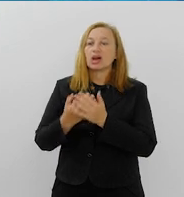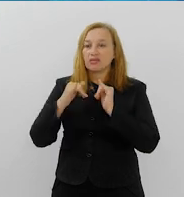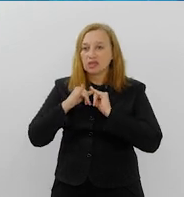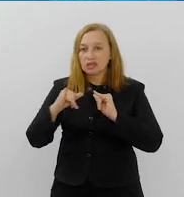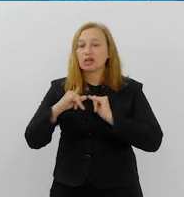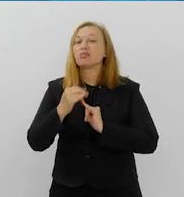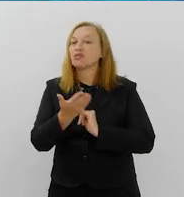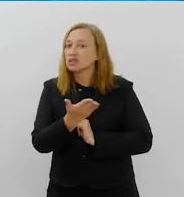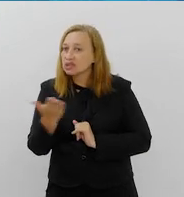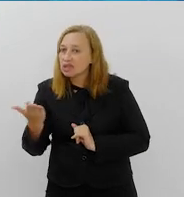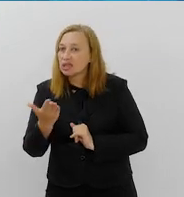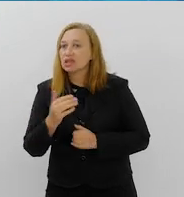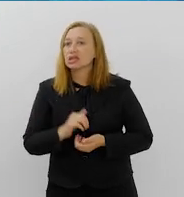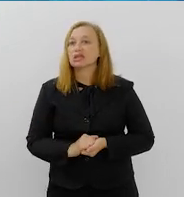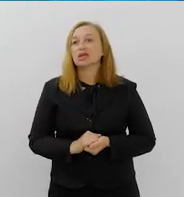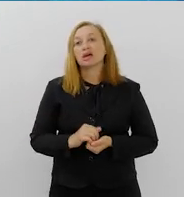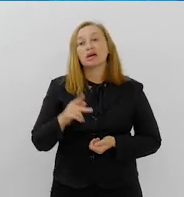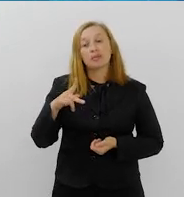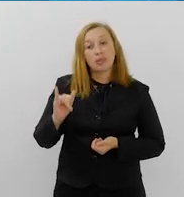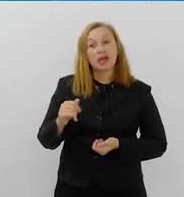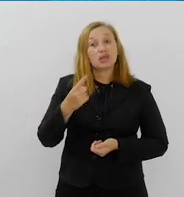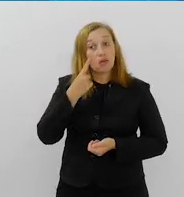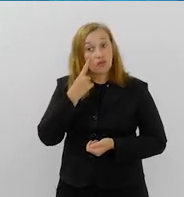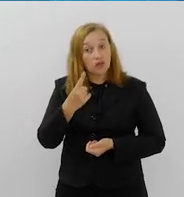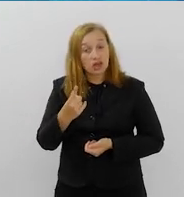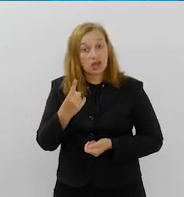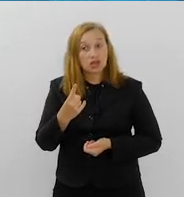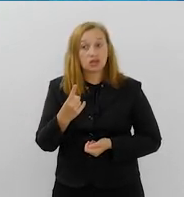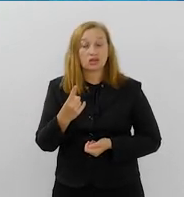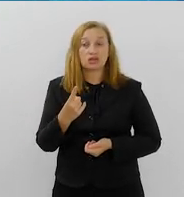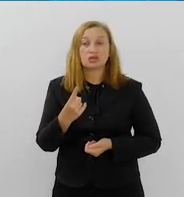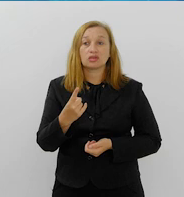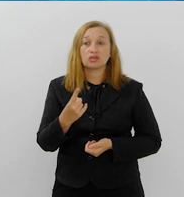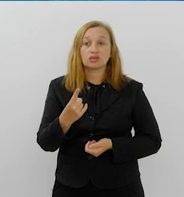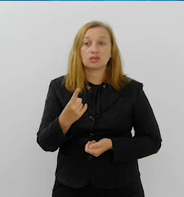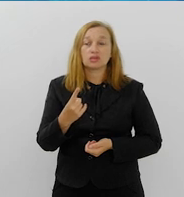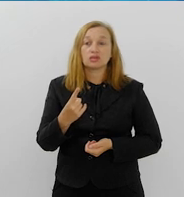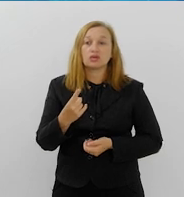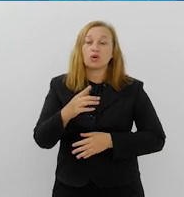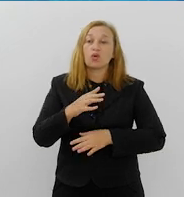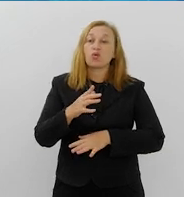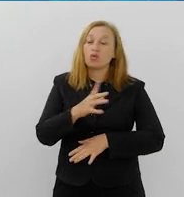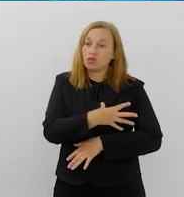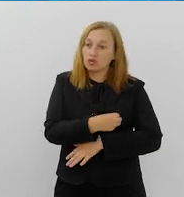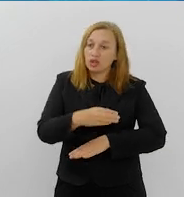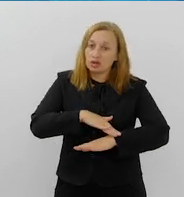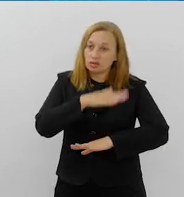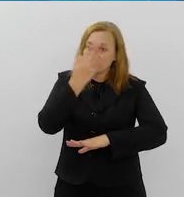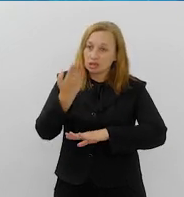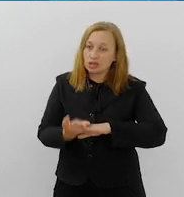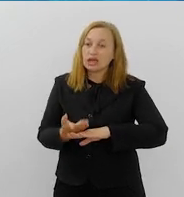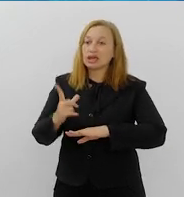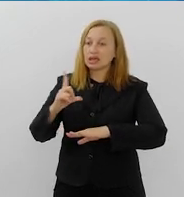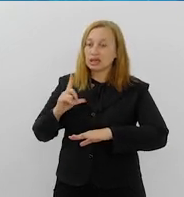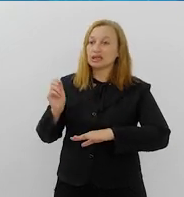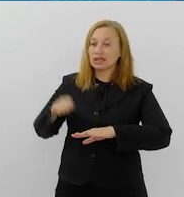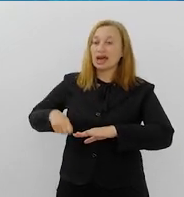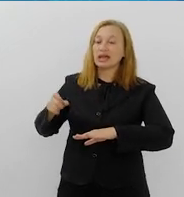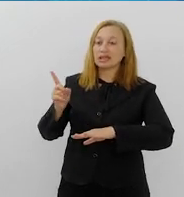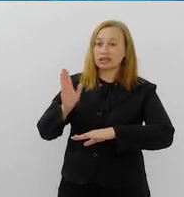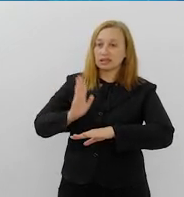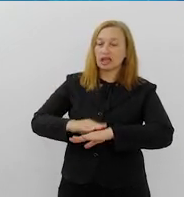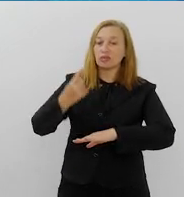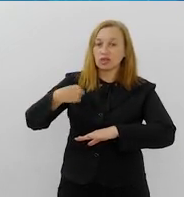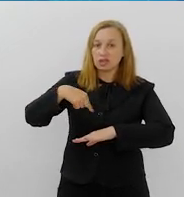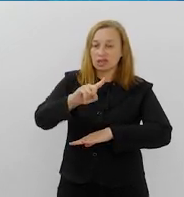para vocês, né? É pais que eu vejo, pais que ficam o filho em período integral, que tem um tempinho,